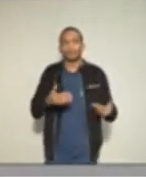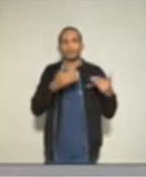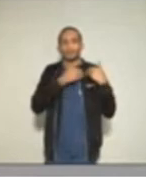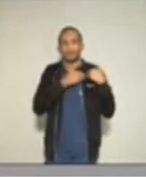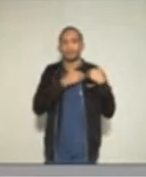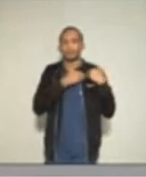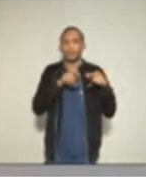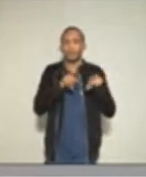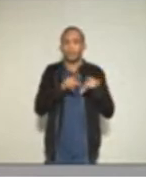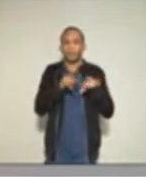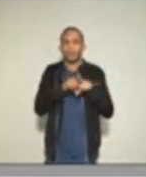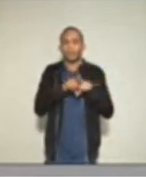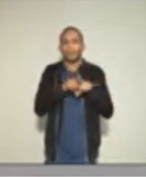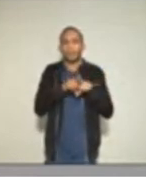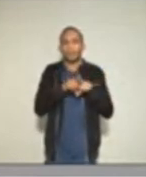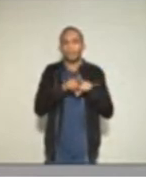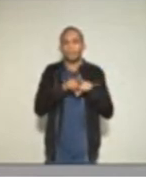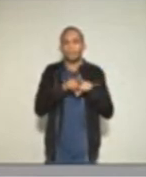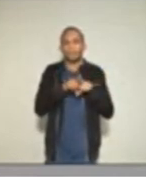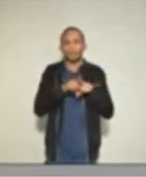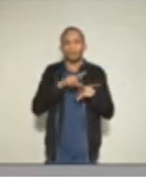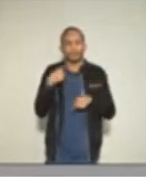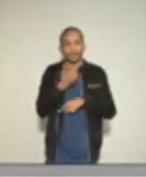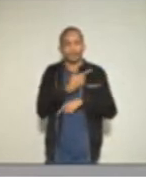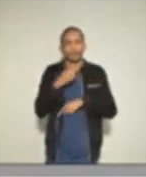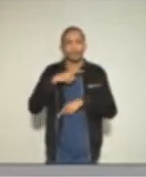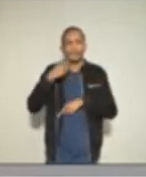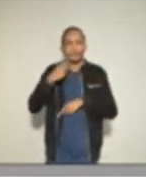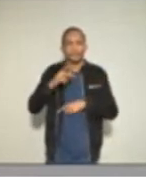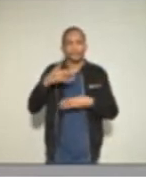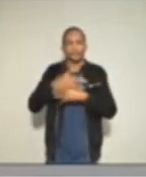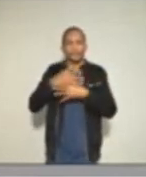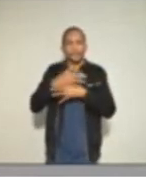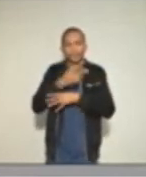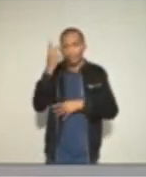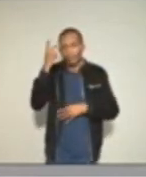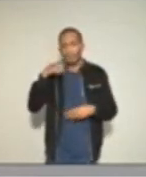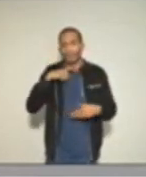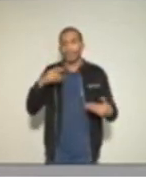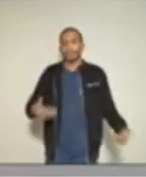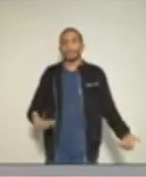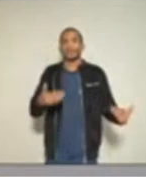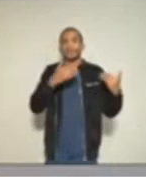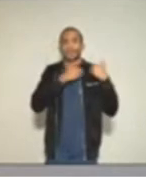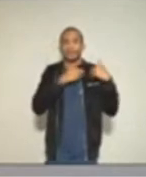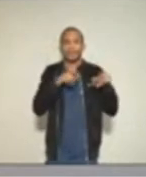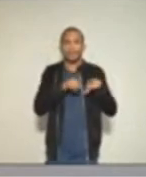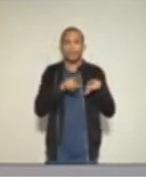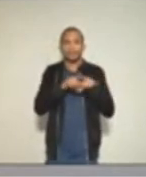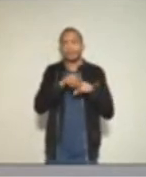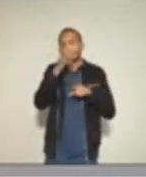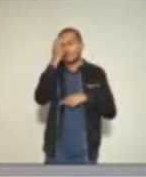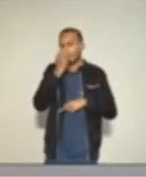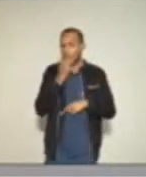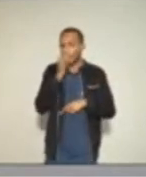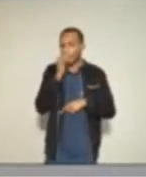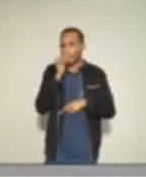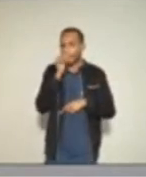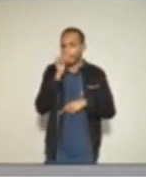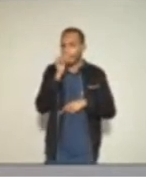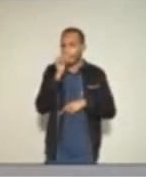públicos. A gente tem, aqui na cidade de São Paulo, um compromisso muito sério com a